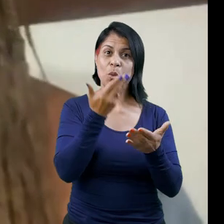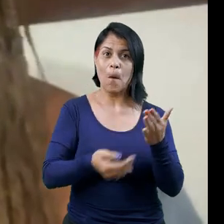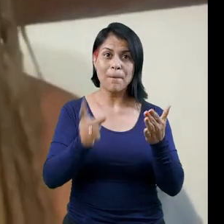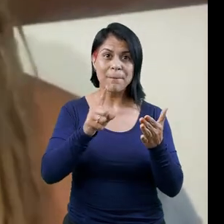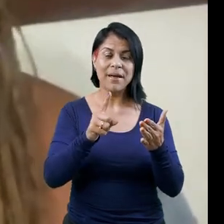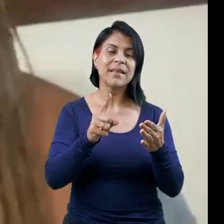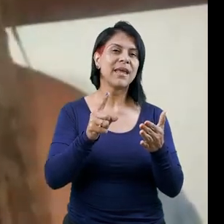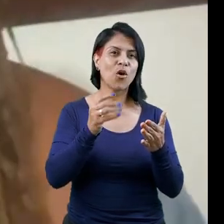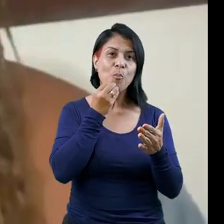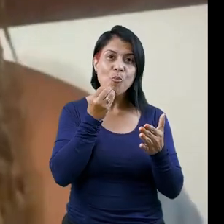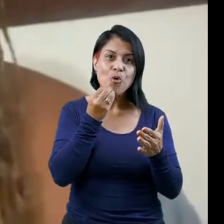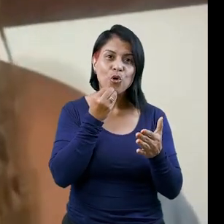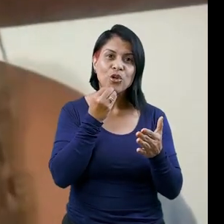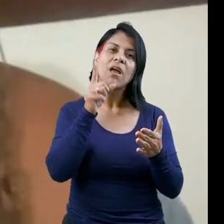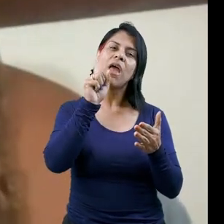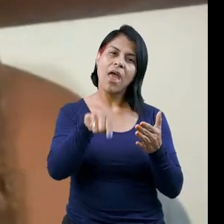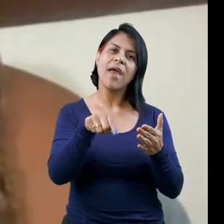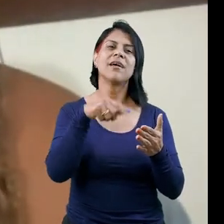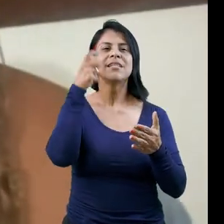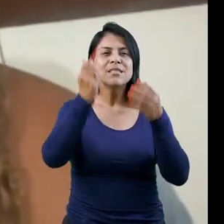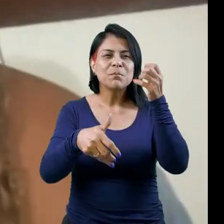Uma profecia,